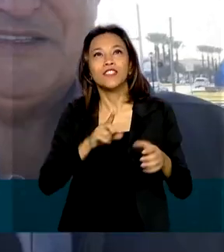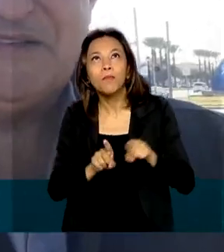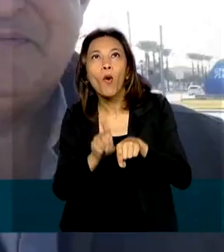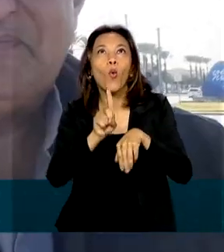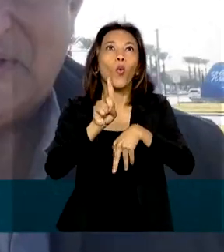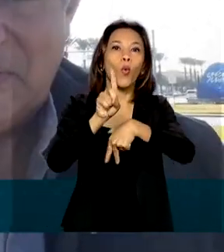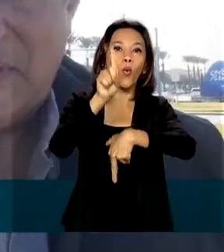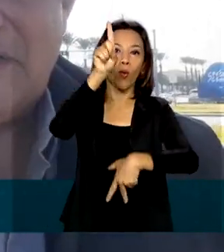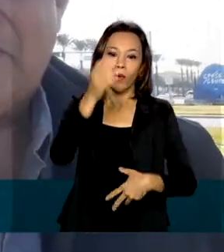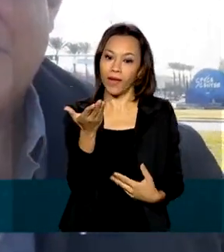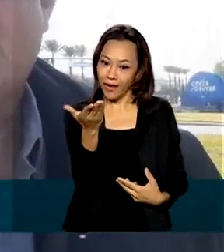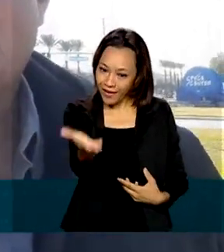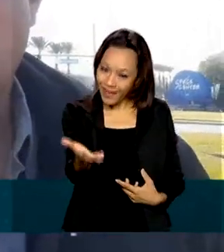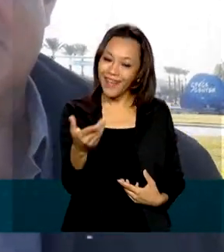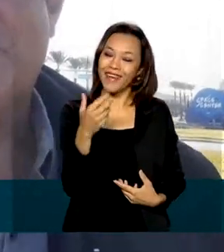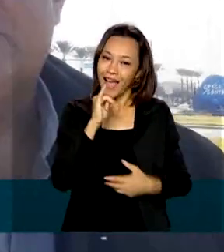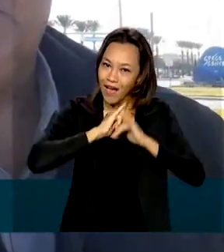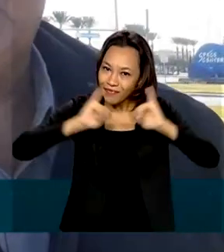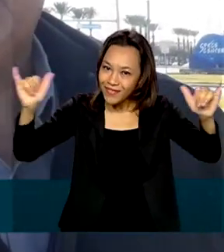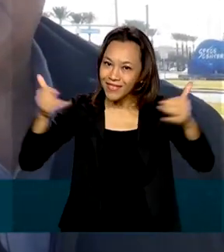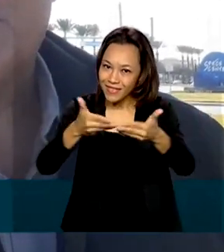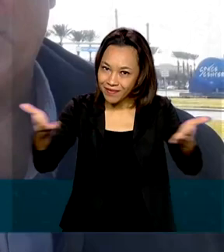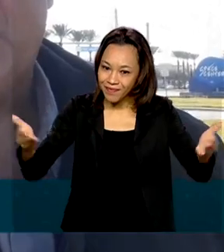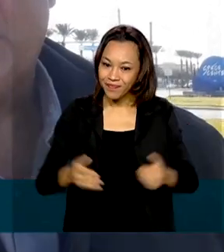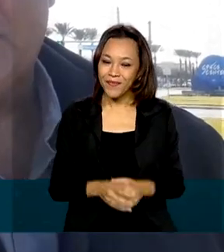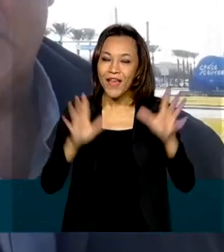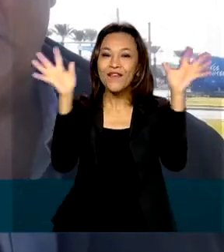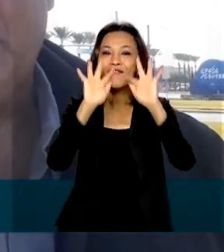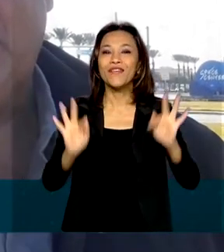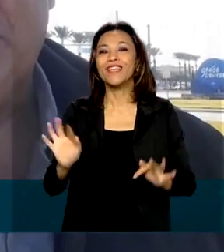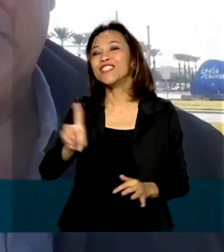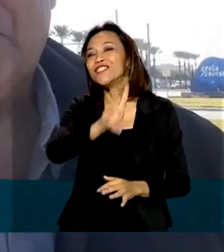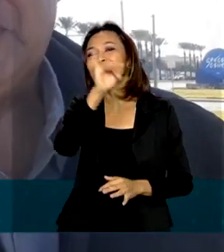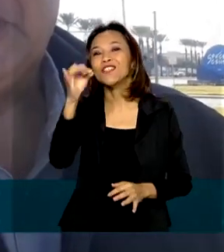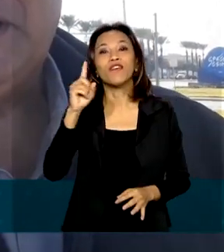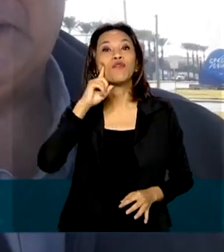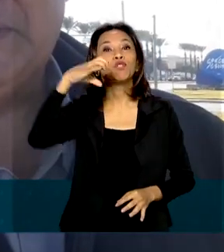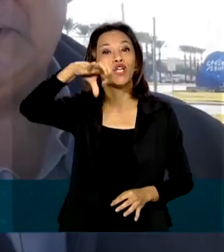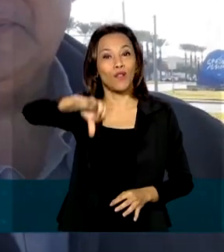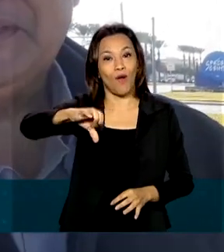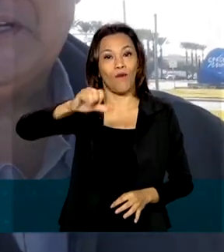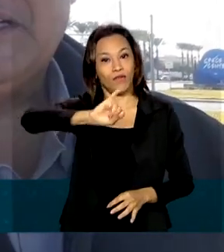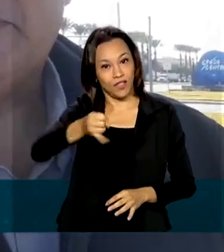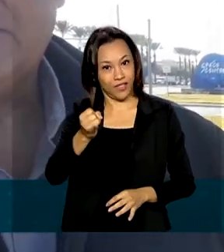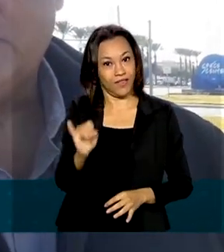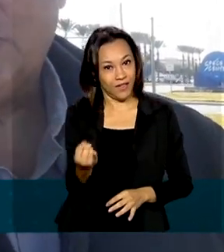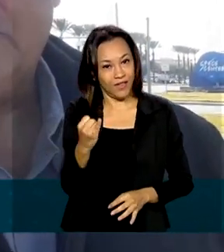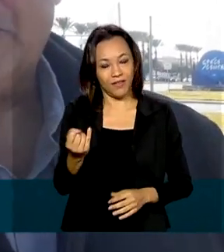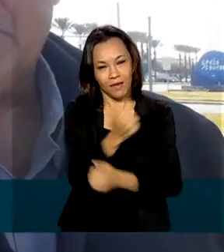o astronauta deixa um recado. Feliz dia do astronauta, dia 9 de janeiro.